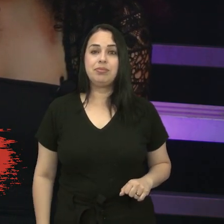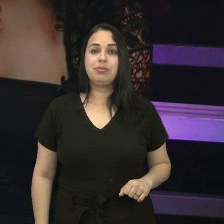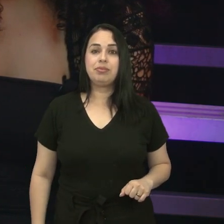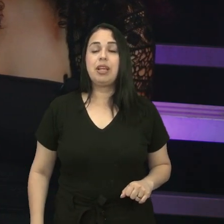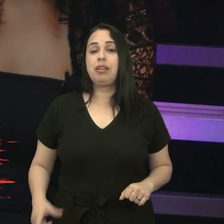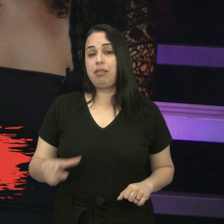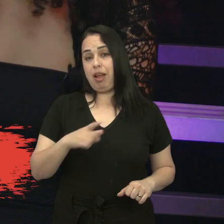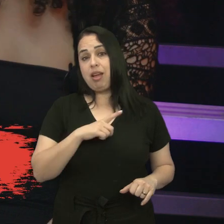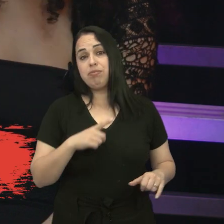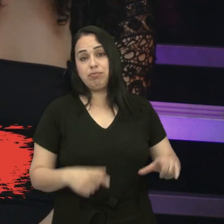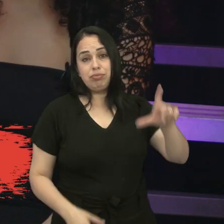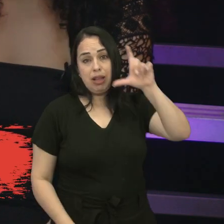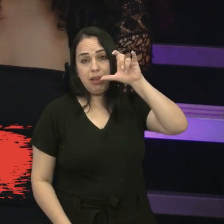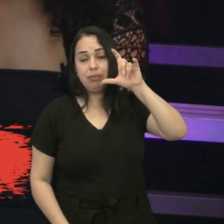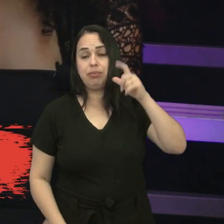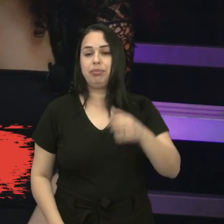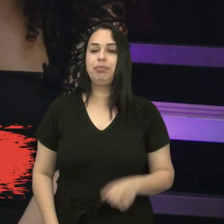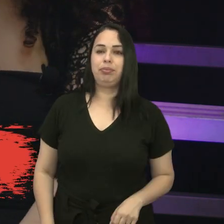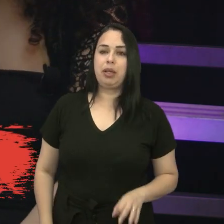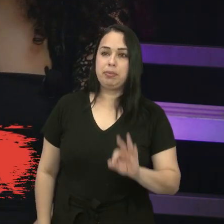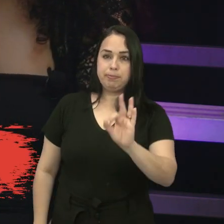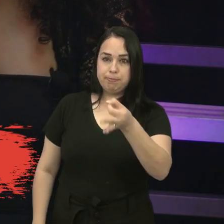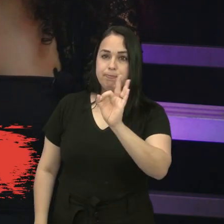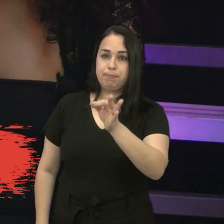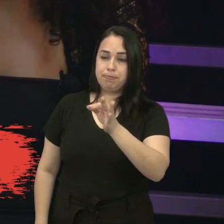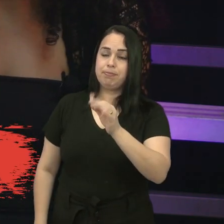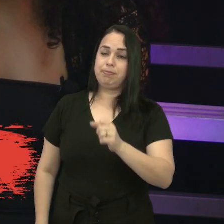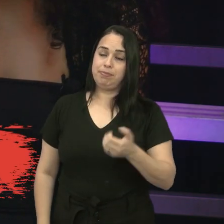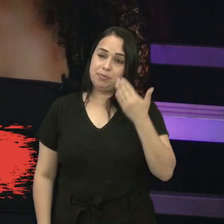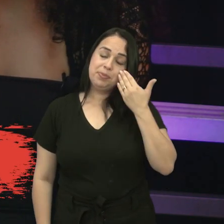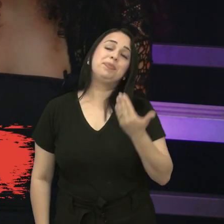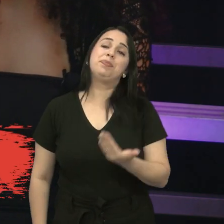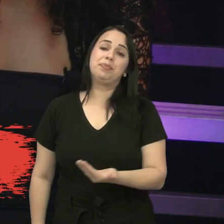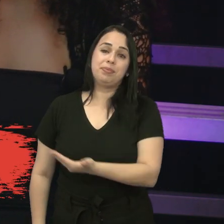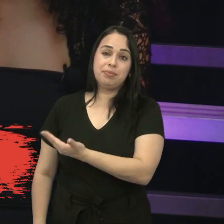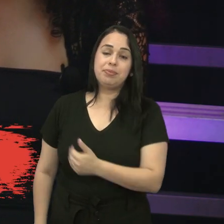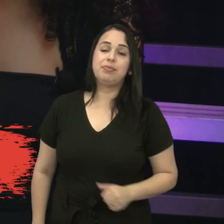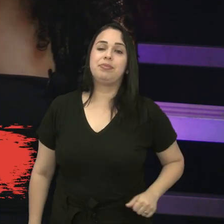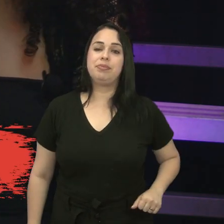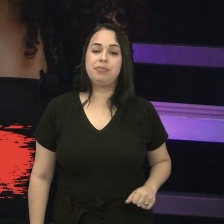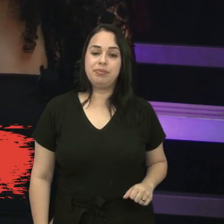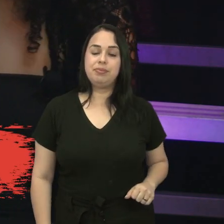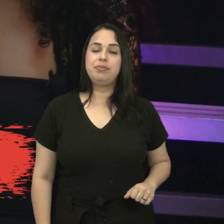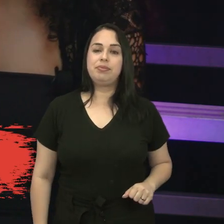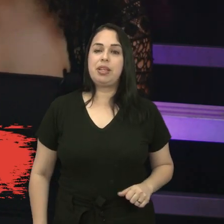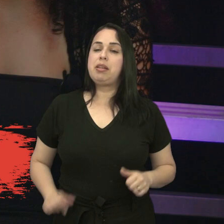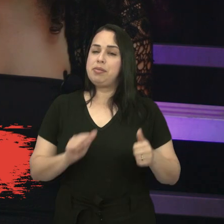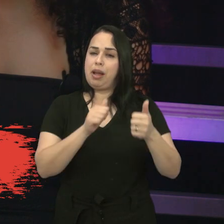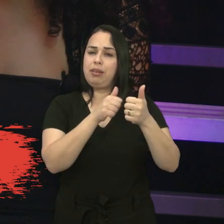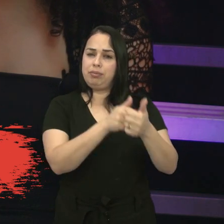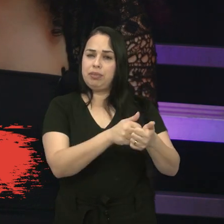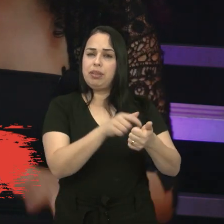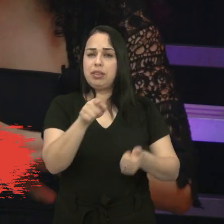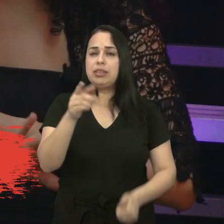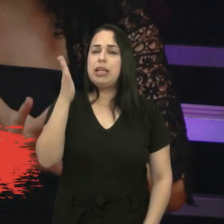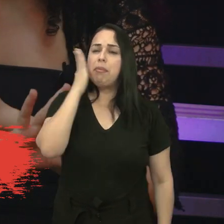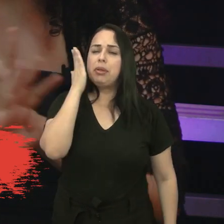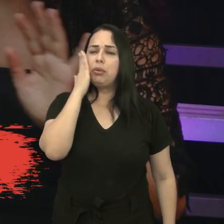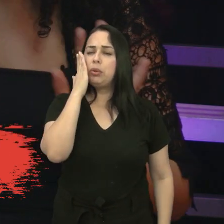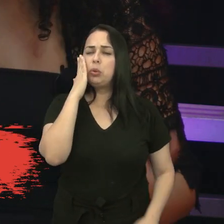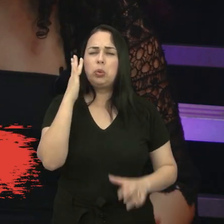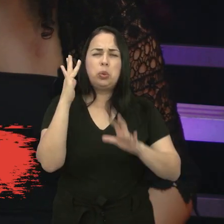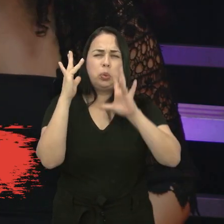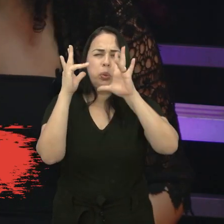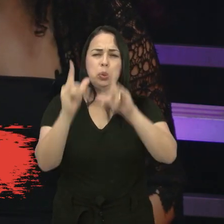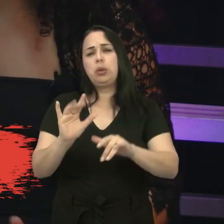youtube.com/tvcâmarasjc, e tem Instagram. Exatamente, o nosso Instagram é o @tvcâmarasjc. Segue a gente lá, porque daí você fica por dentro